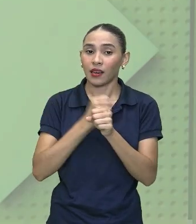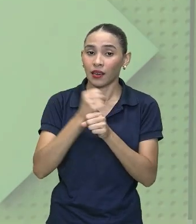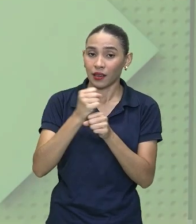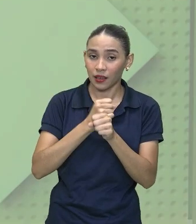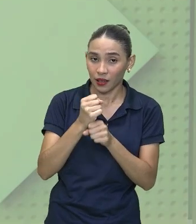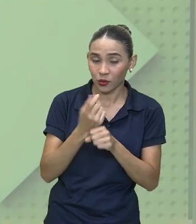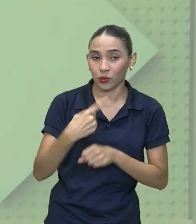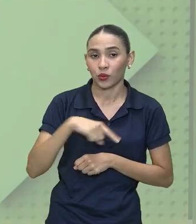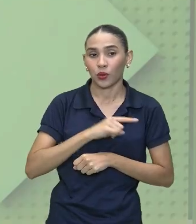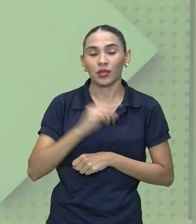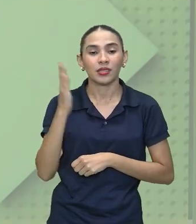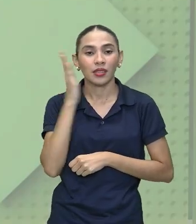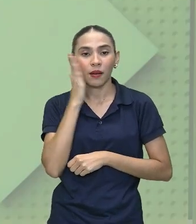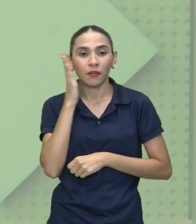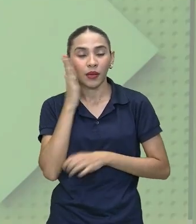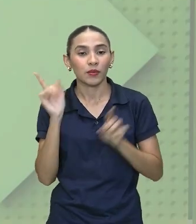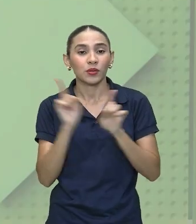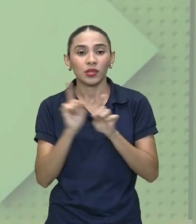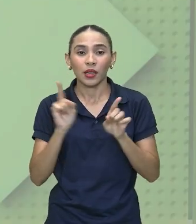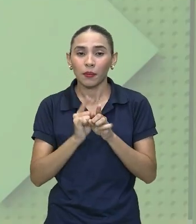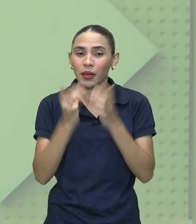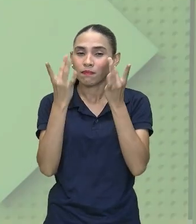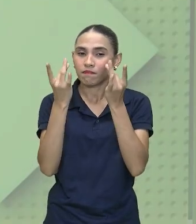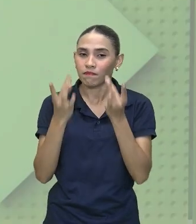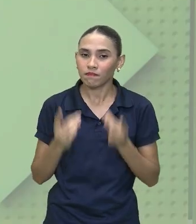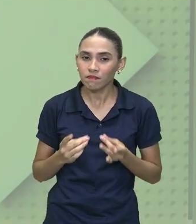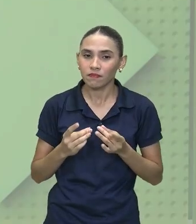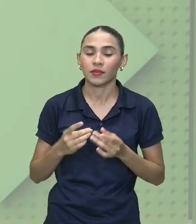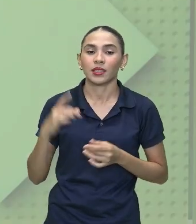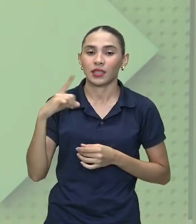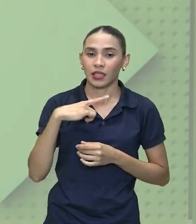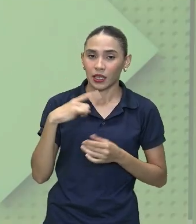Nós sabemos muito sobre essa doença, já temos